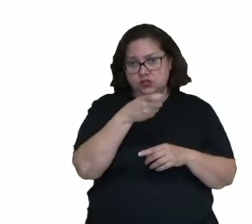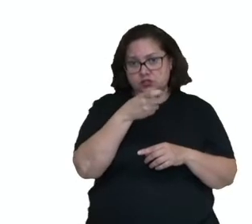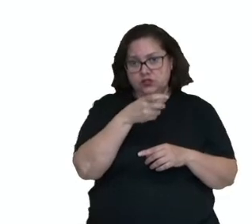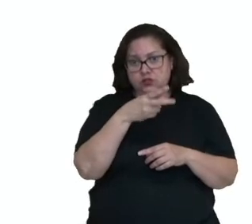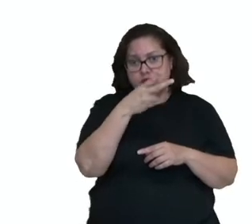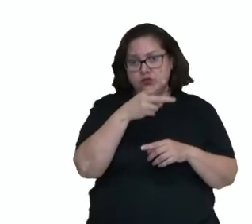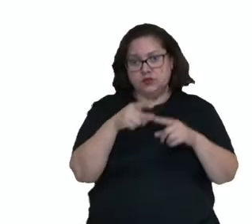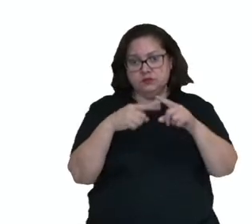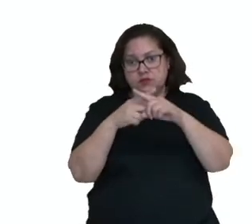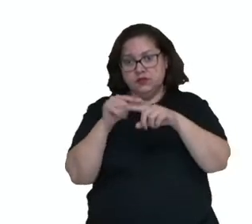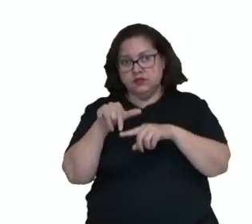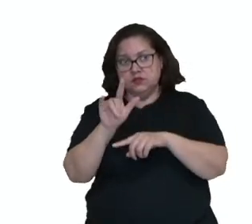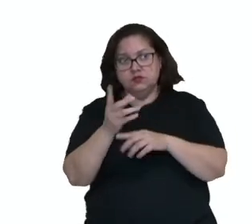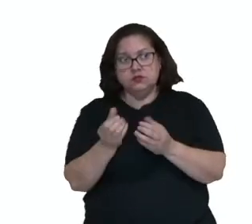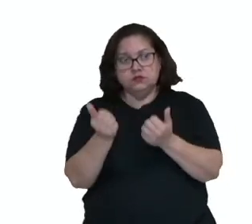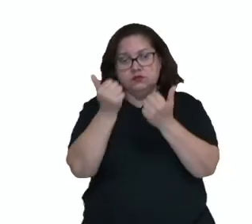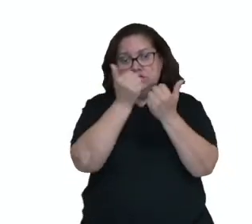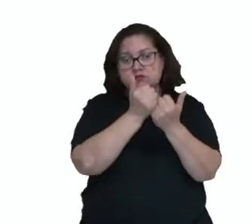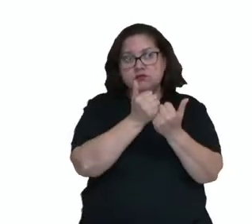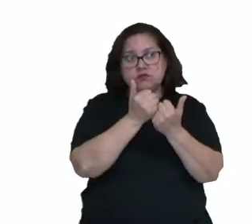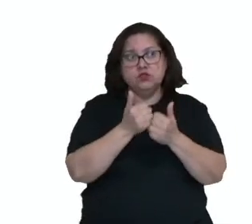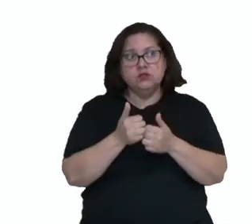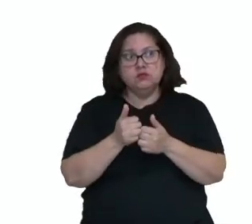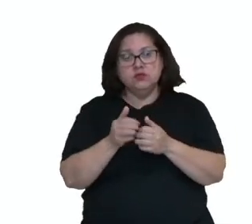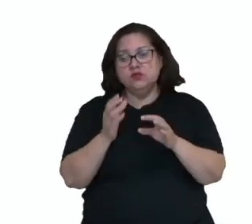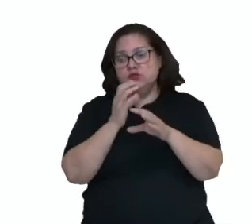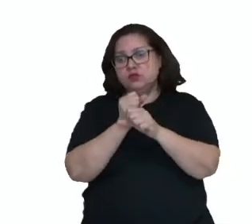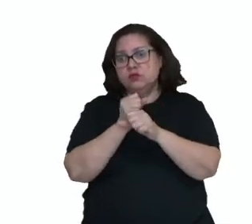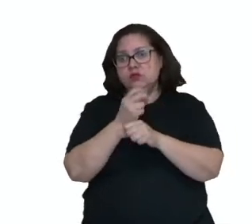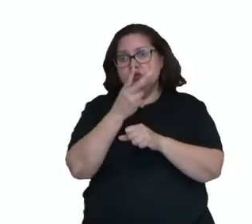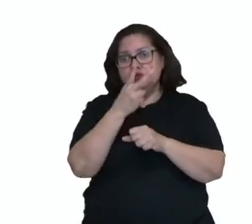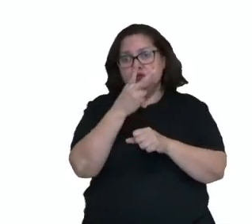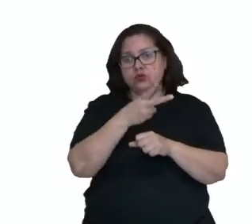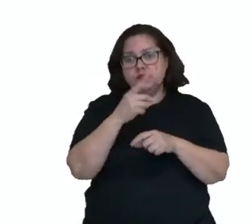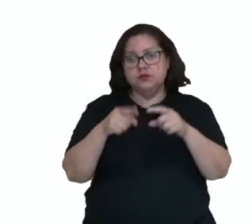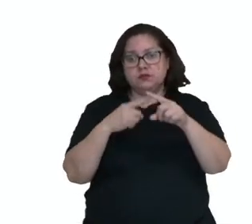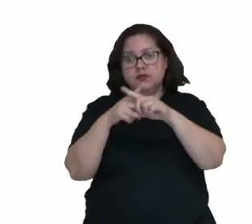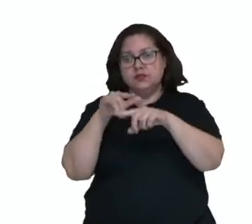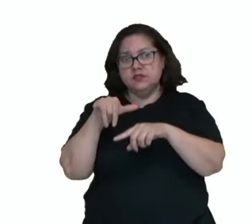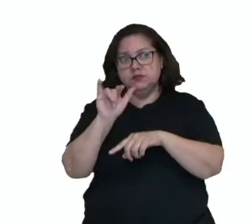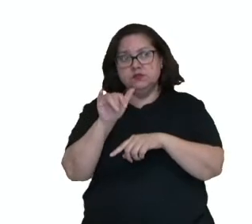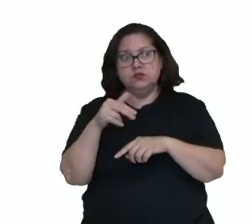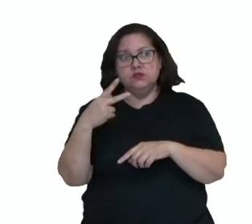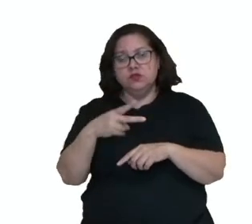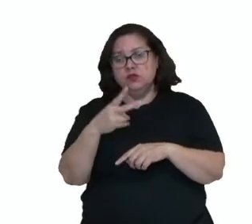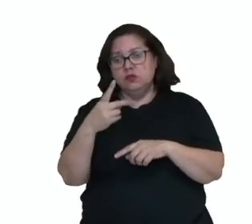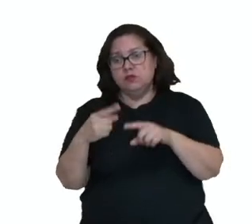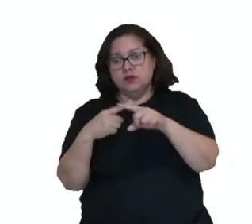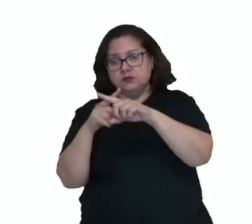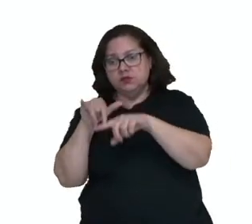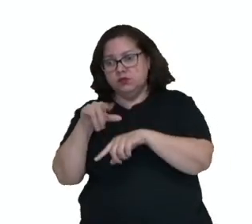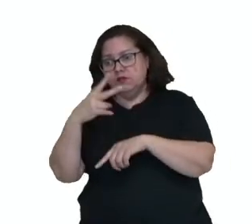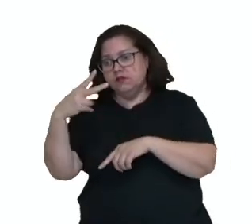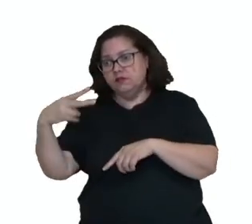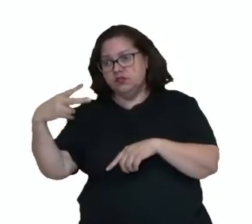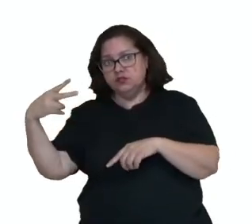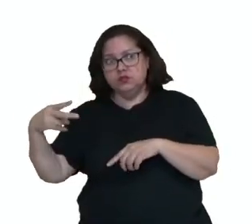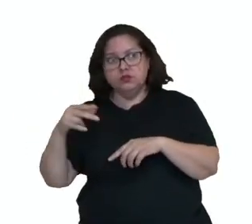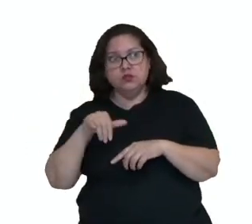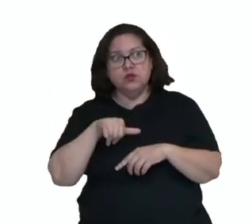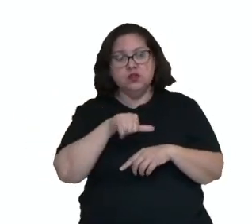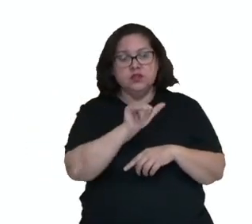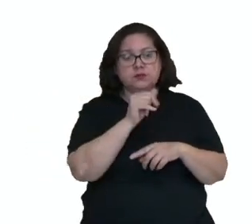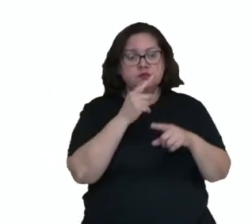y, coloco no lugar de y e somo. 2 mais y igual a 22. Y mais